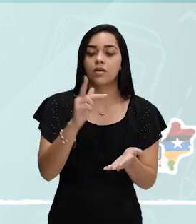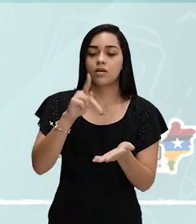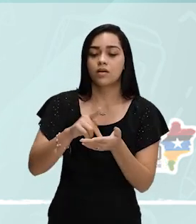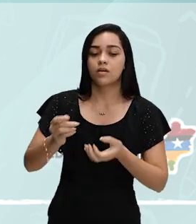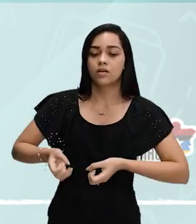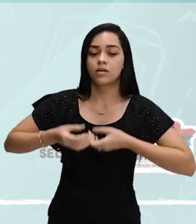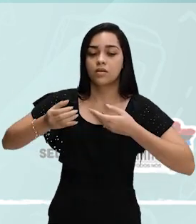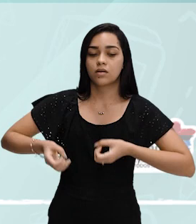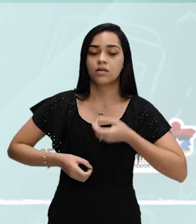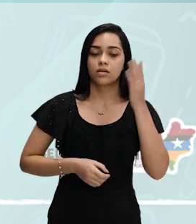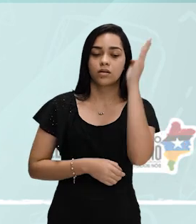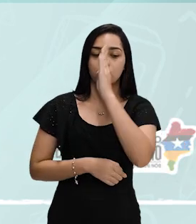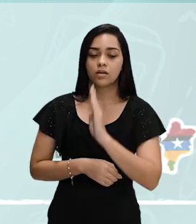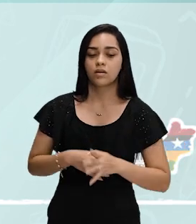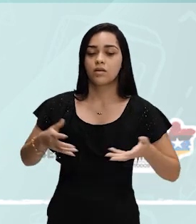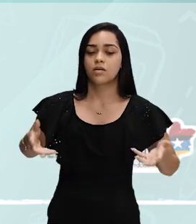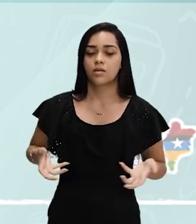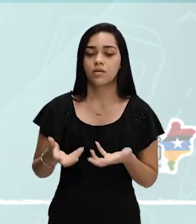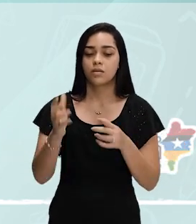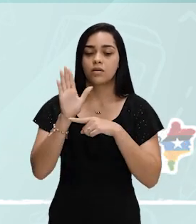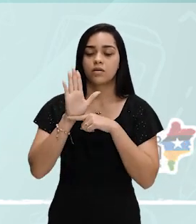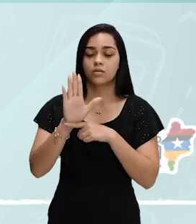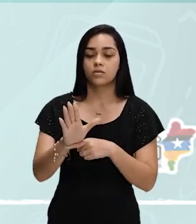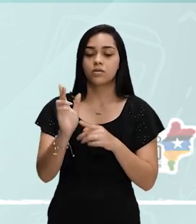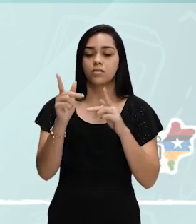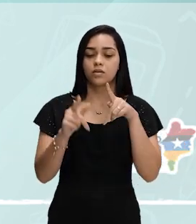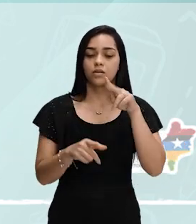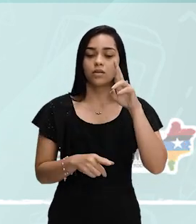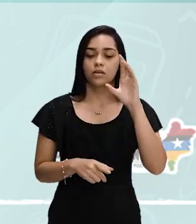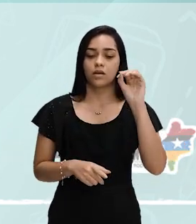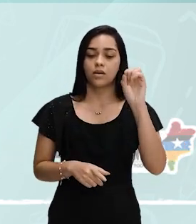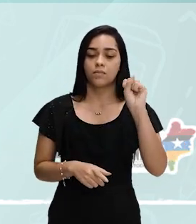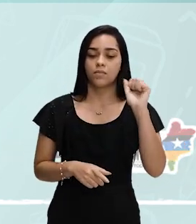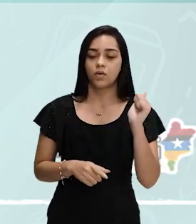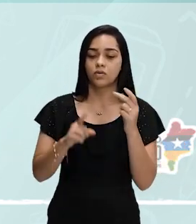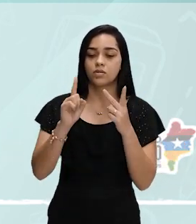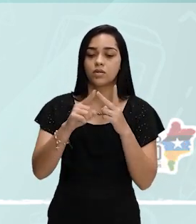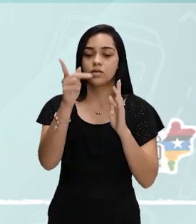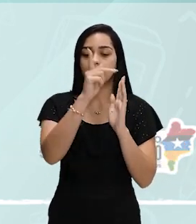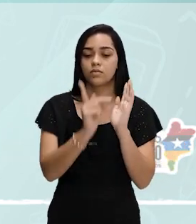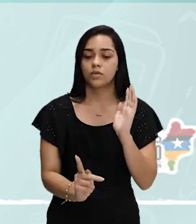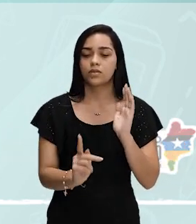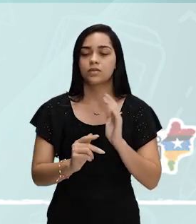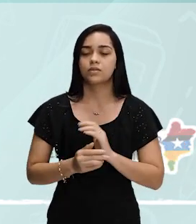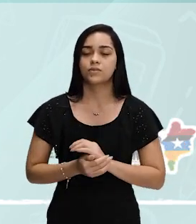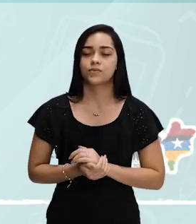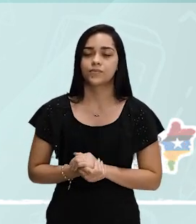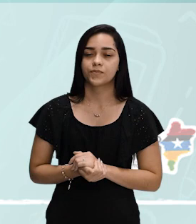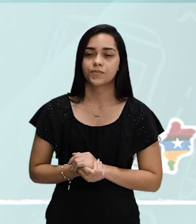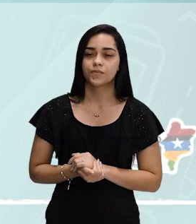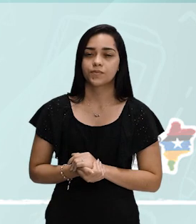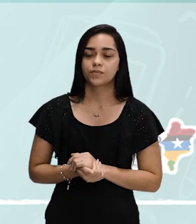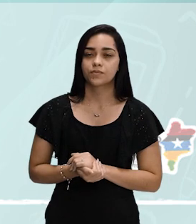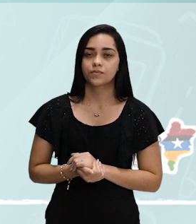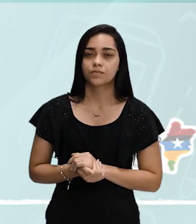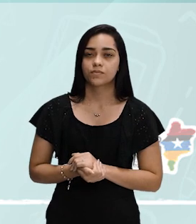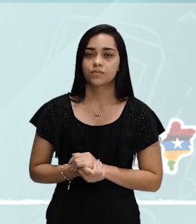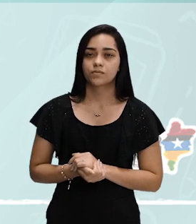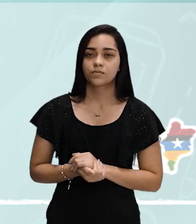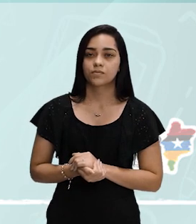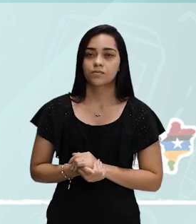a autêntica expressão de nacionalidade, impulsionando contribuições na prosa e na